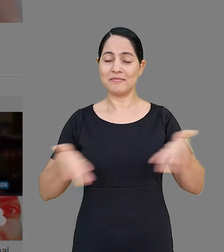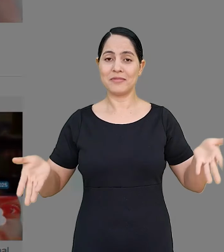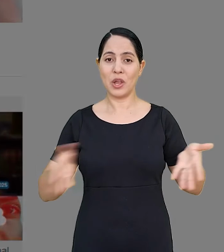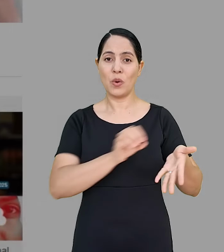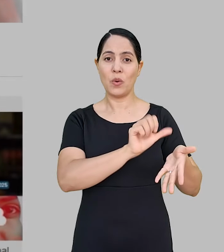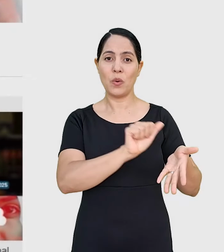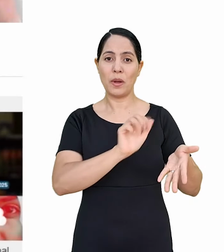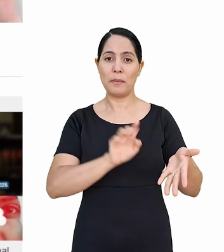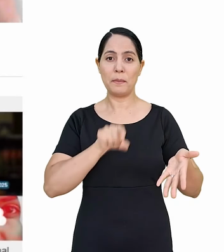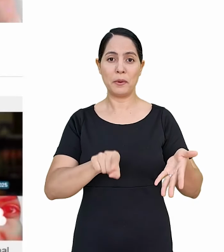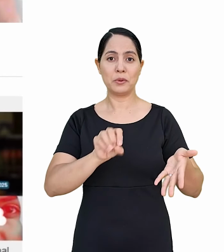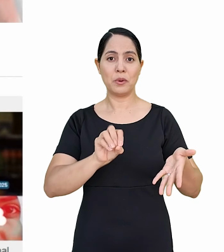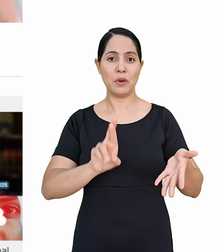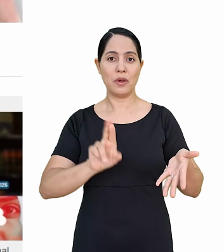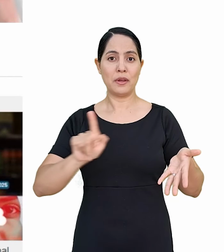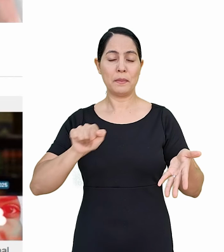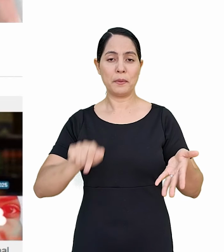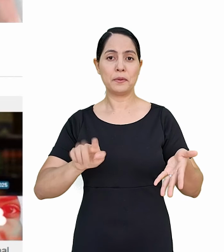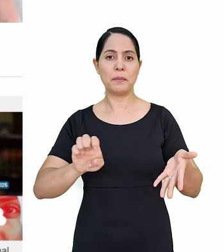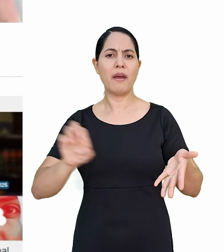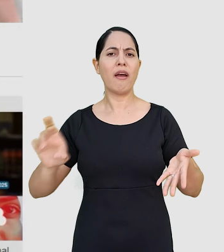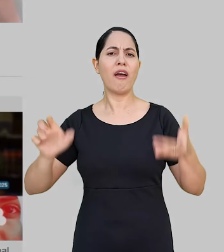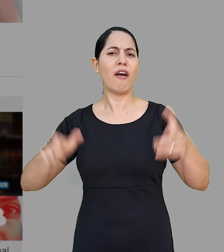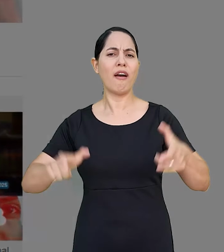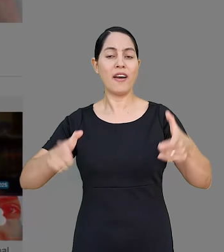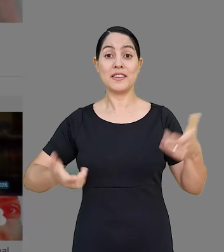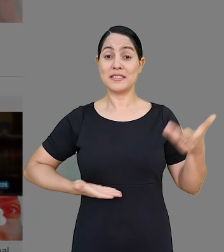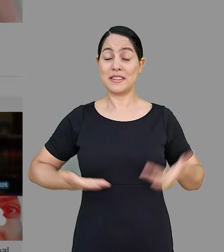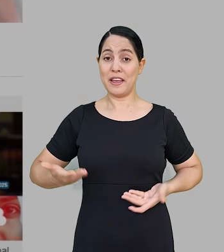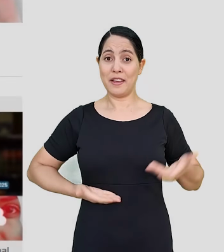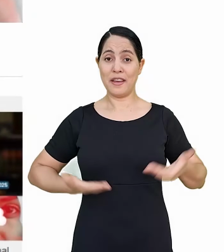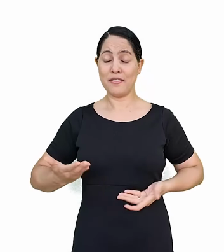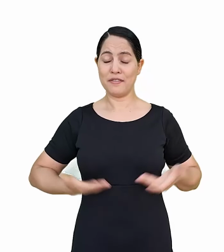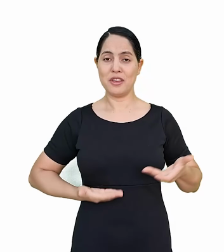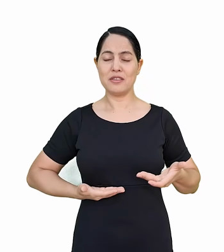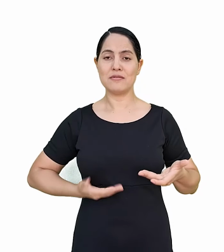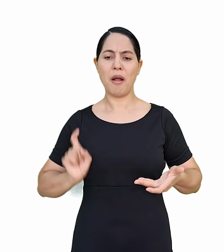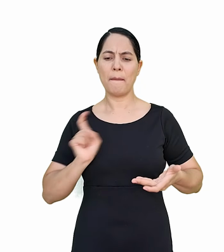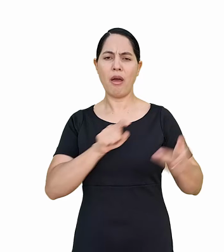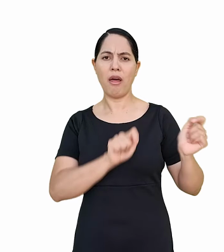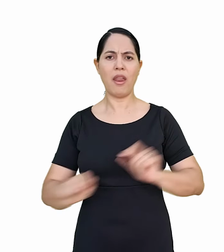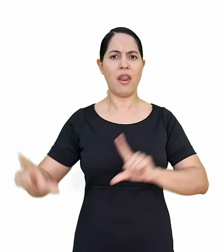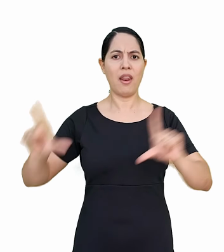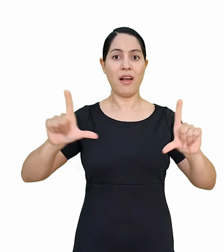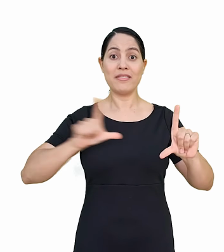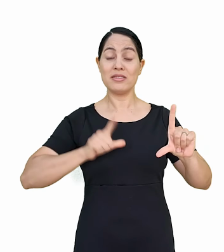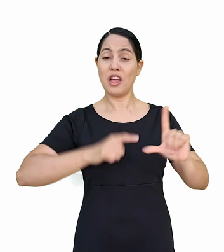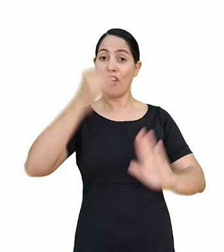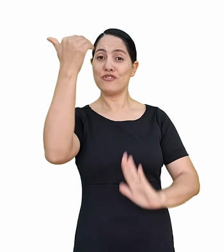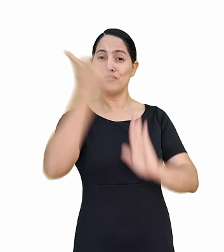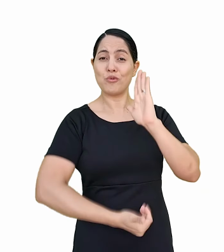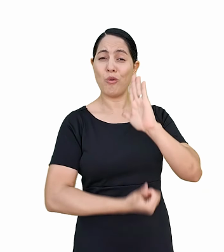aba Serviços, você vai encontrar o link para a página dos convênios nacionais. São inúmeros descontos e